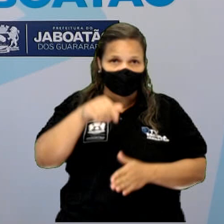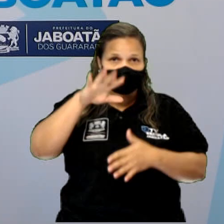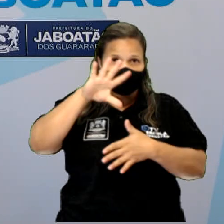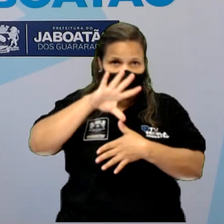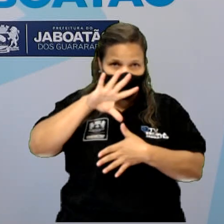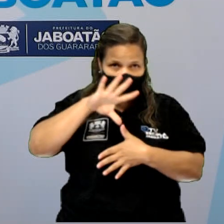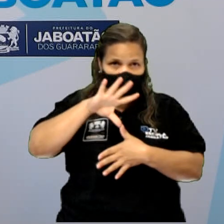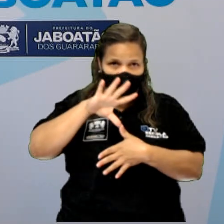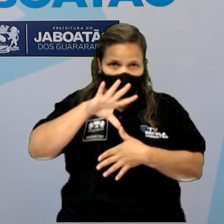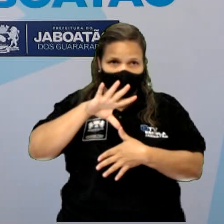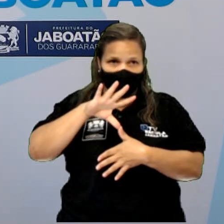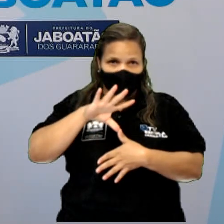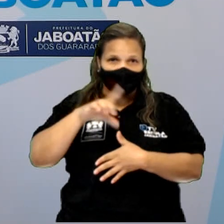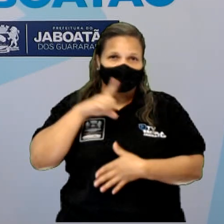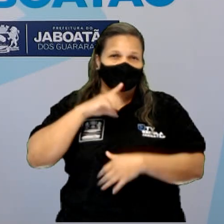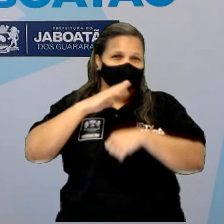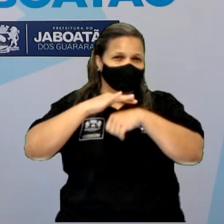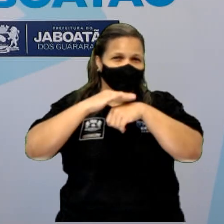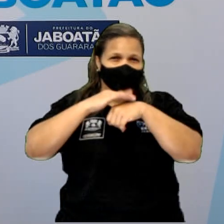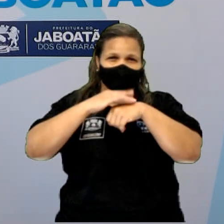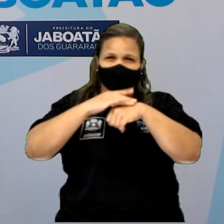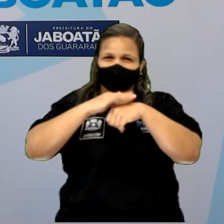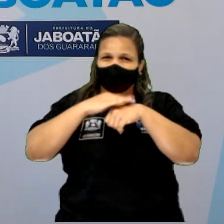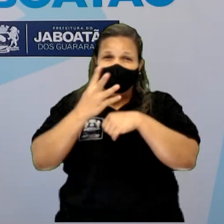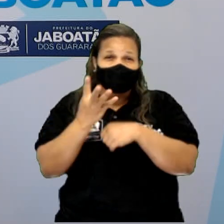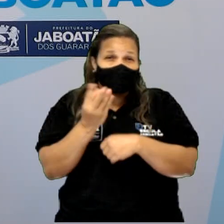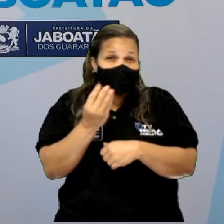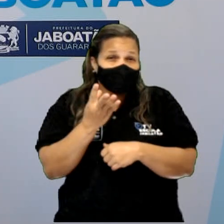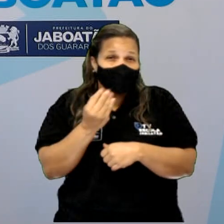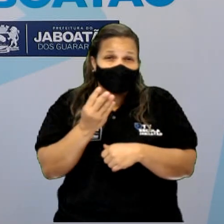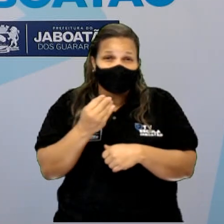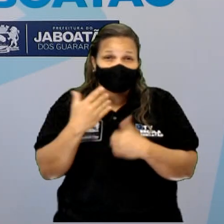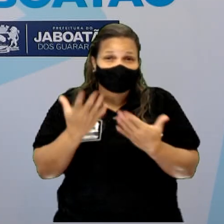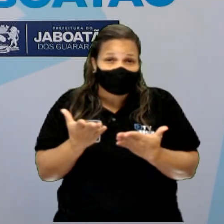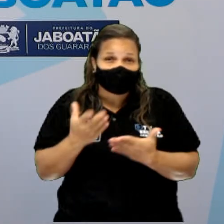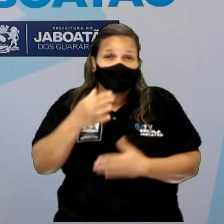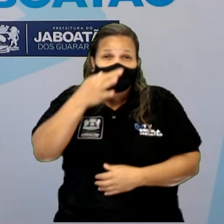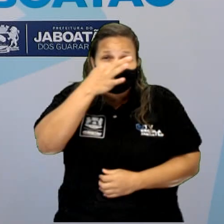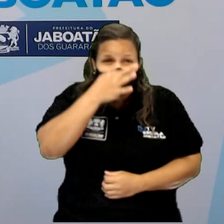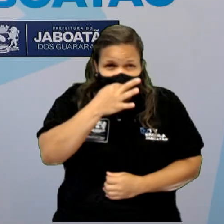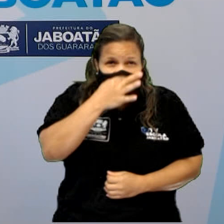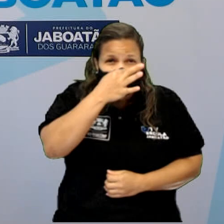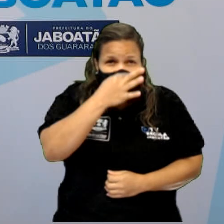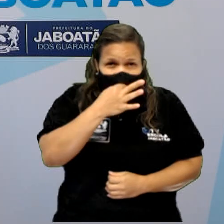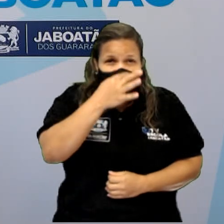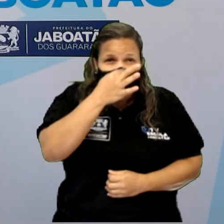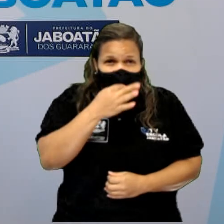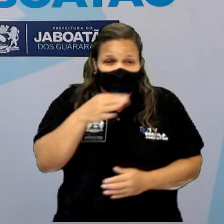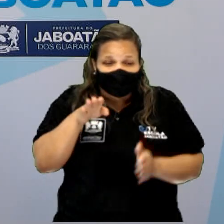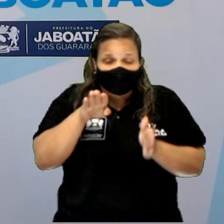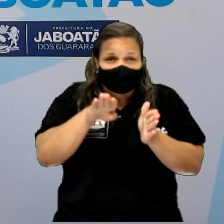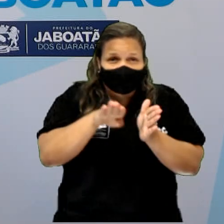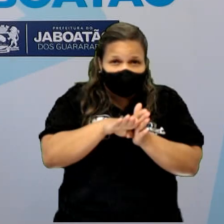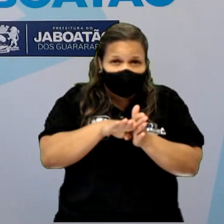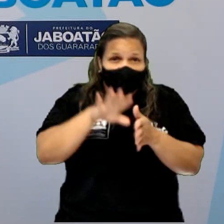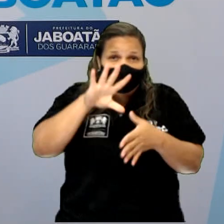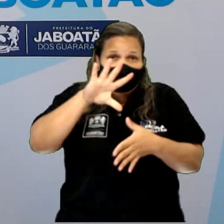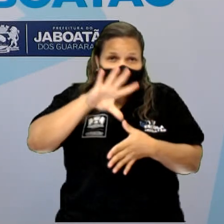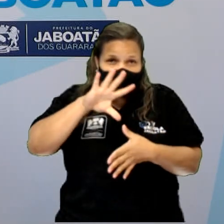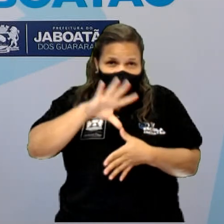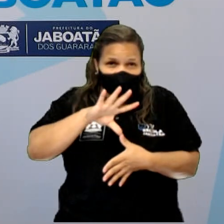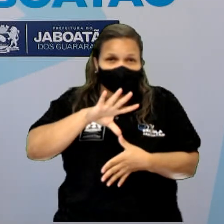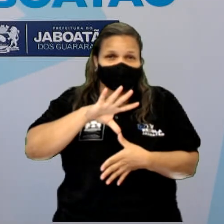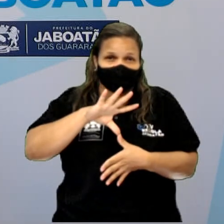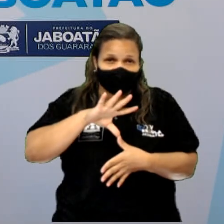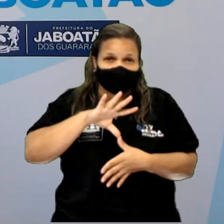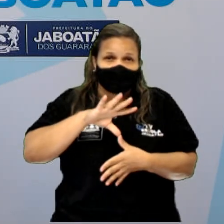gripe, pode significar a morte. O vírus da influenza, que é a gripe, que todo ano, todo período, todo ciclo